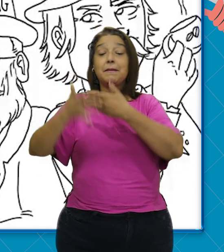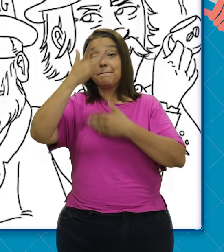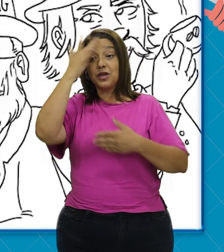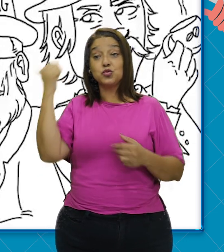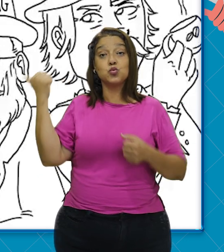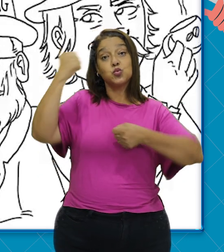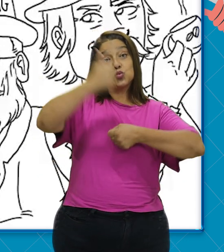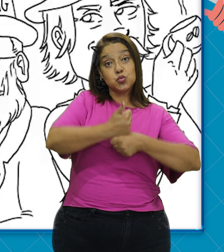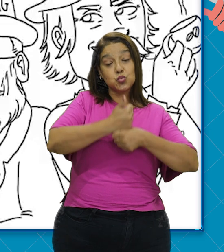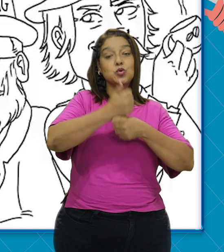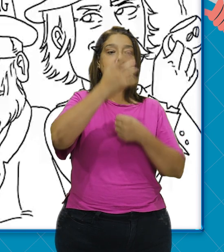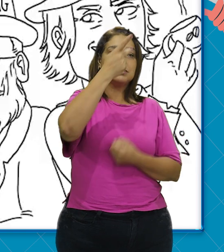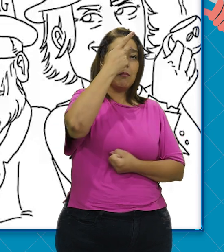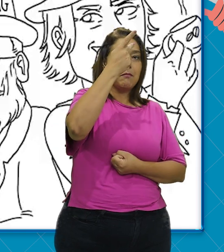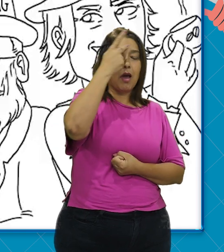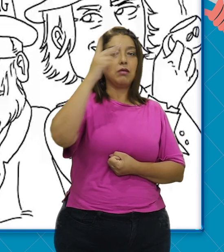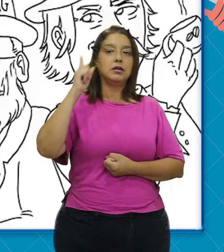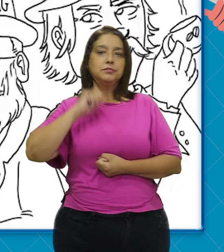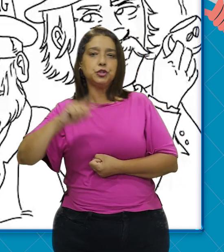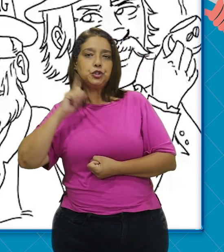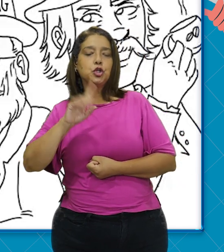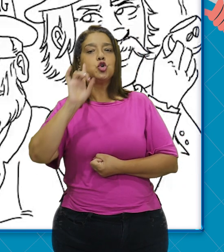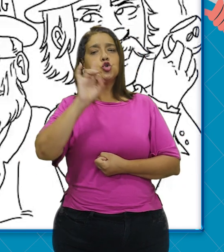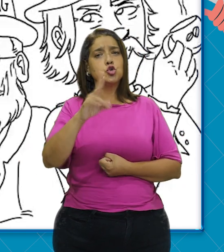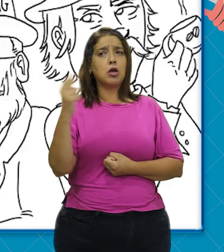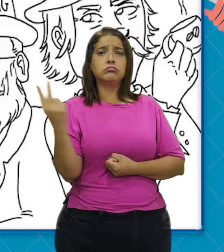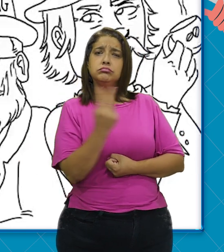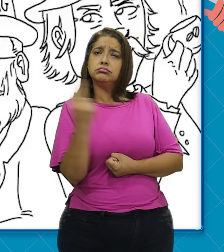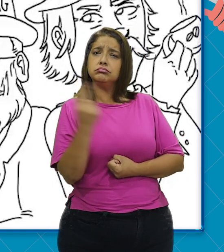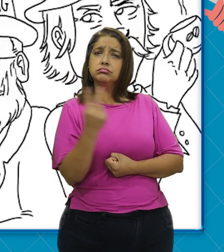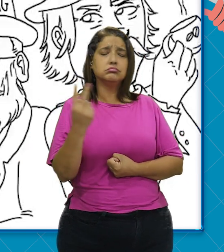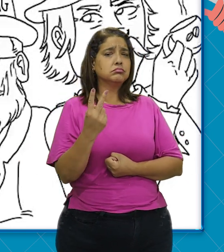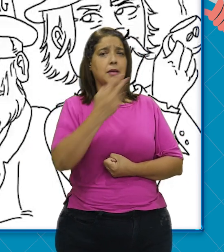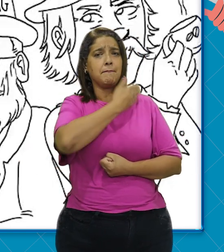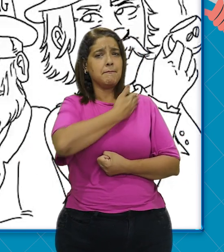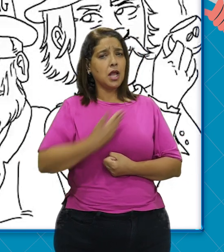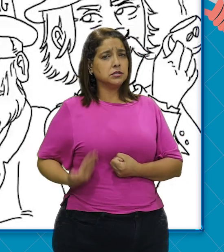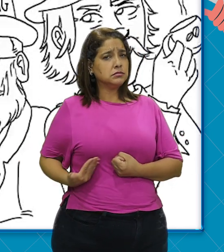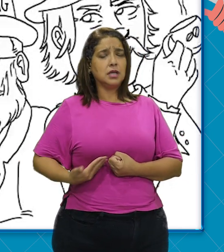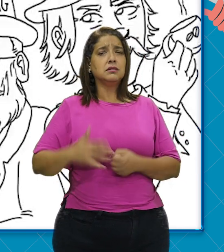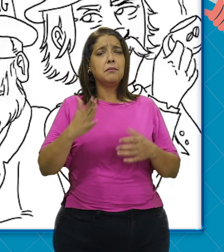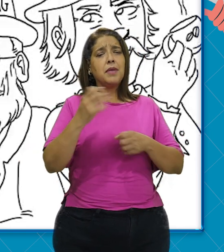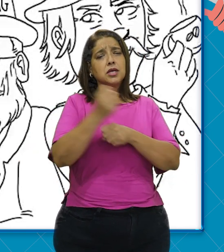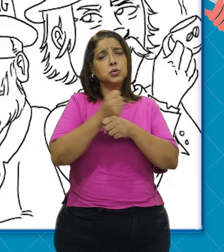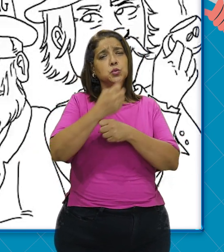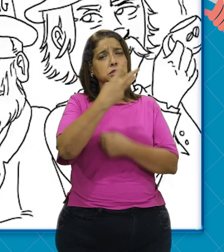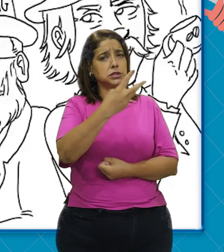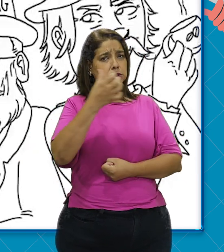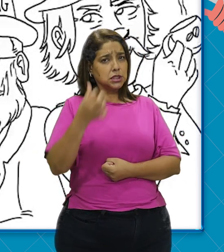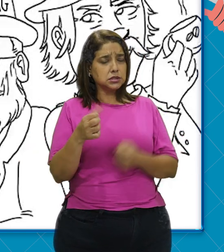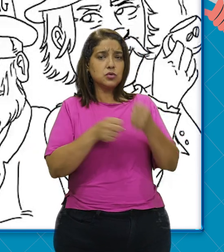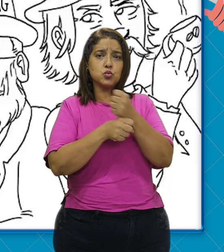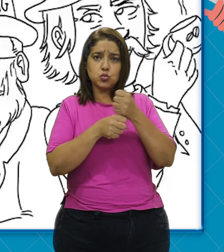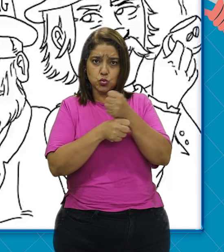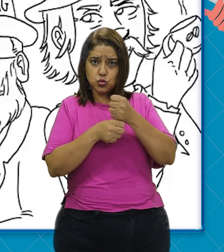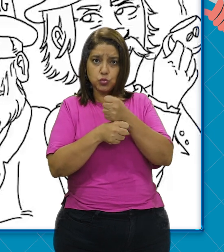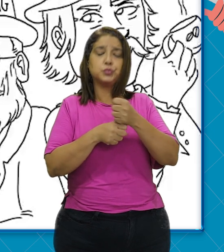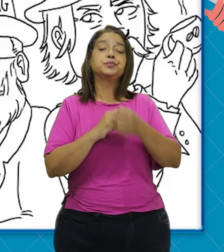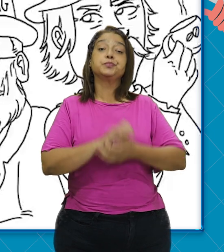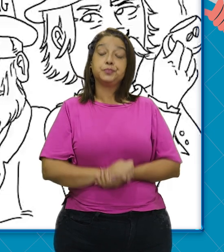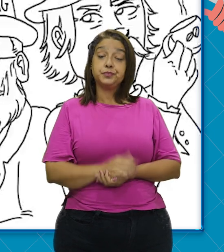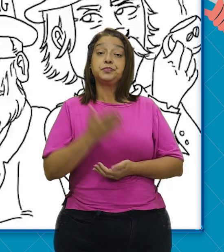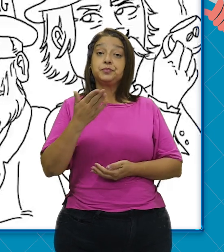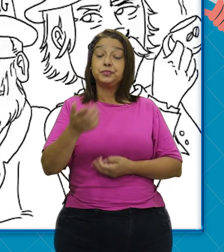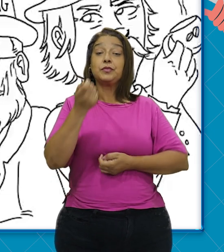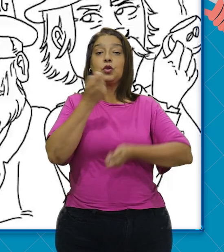Minas Gerais, esquema que durou simplesmente 36 anos. Esse nome se dá pelas principais atividades econômicas